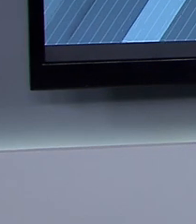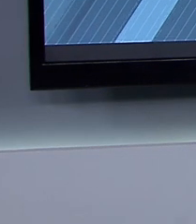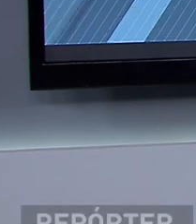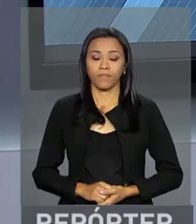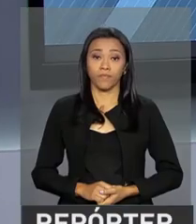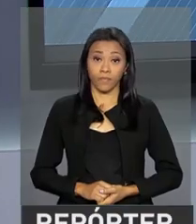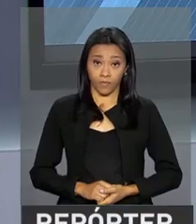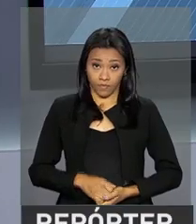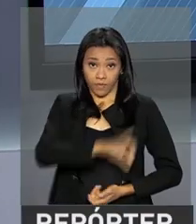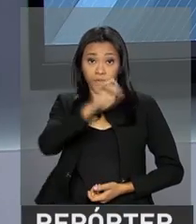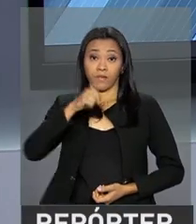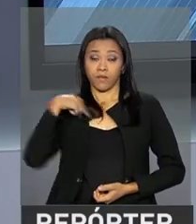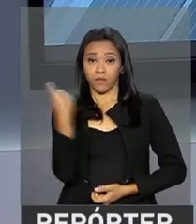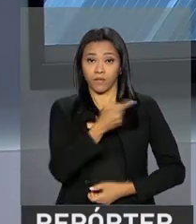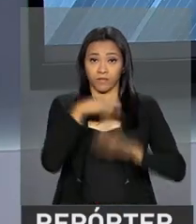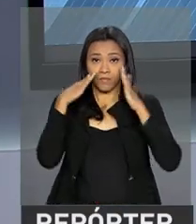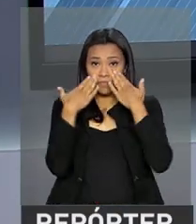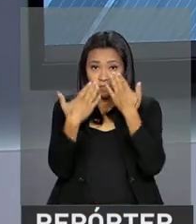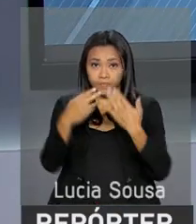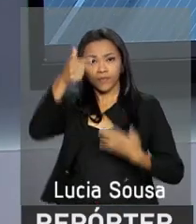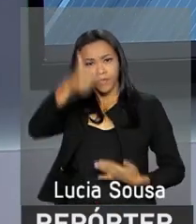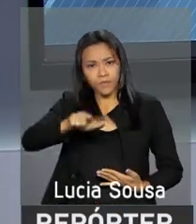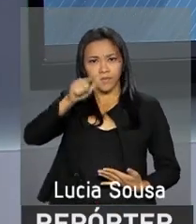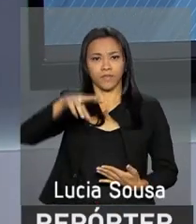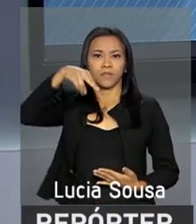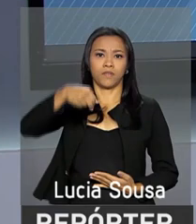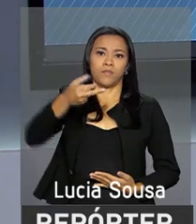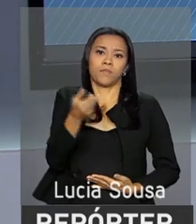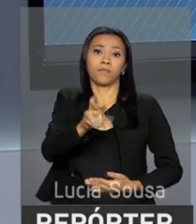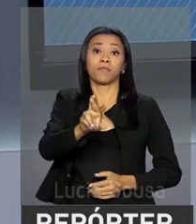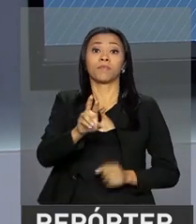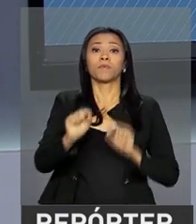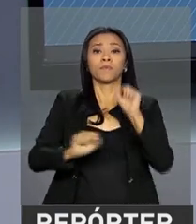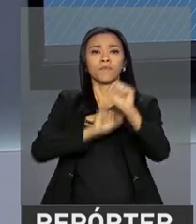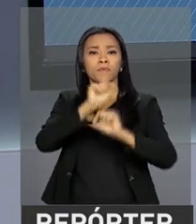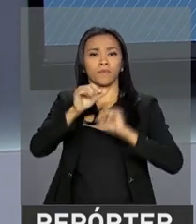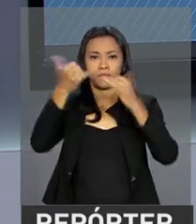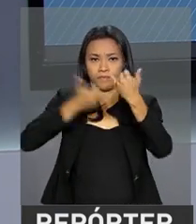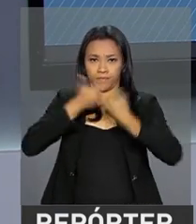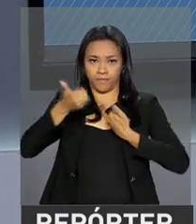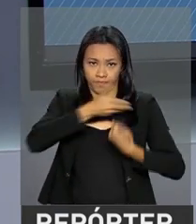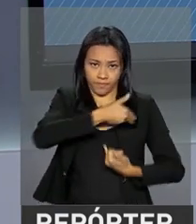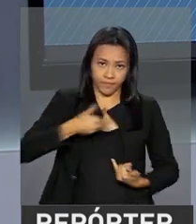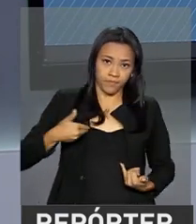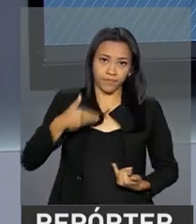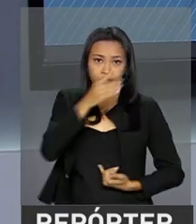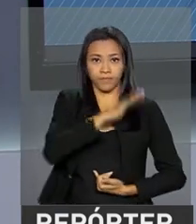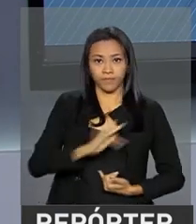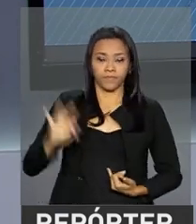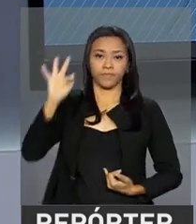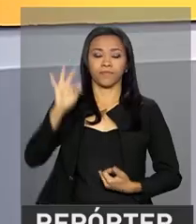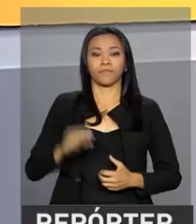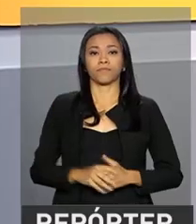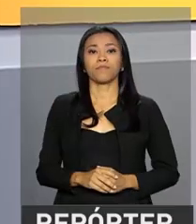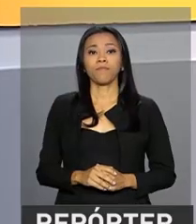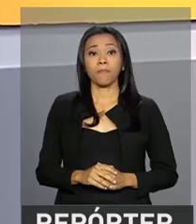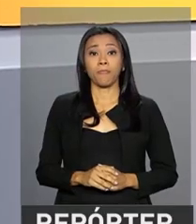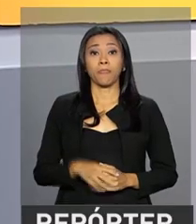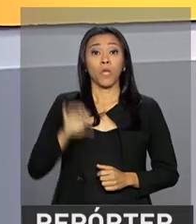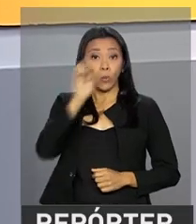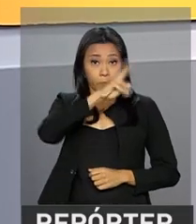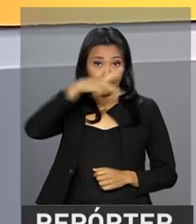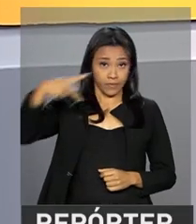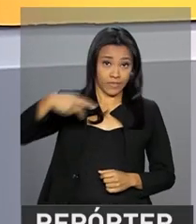olá estamos de volta com mais uma edição do repórter nbr notícias do governo federal o